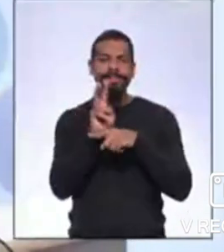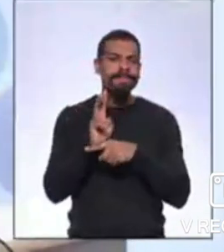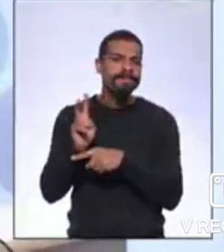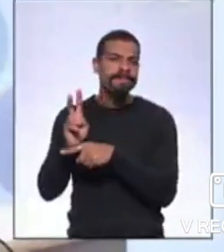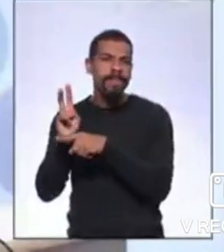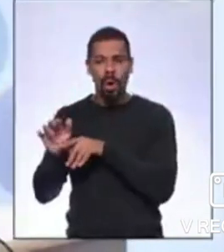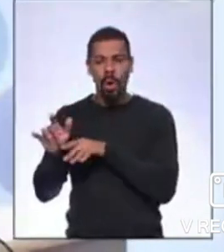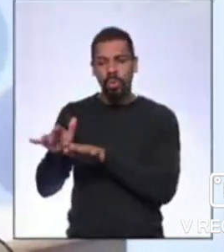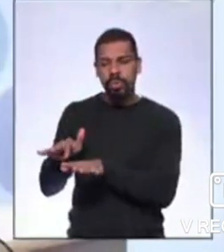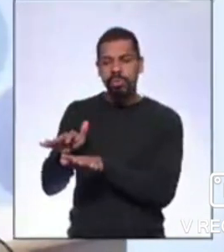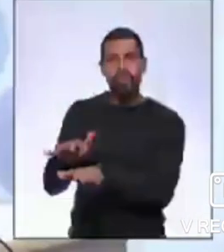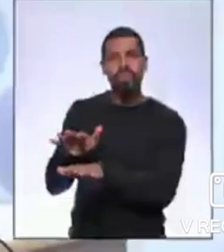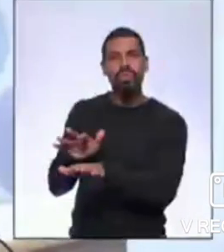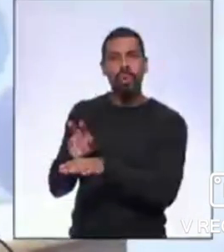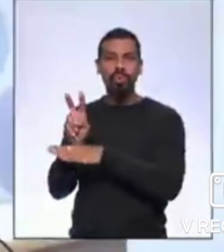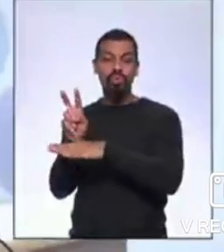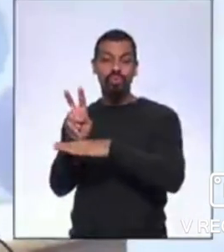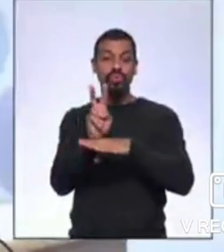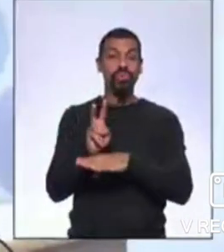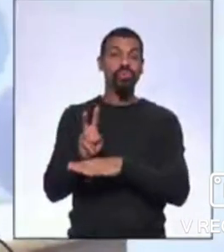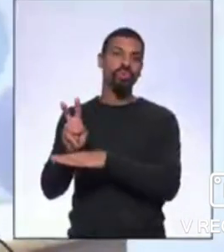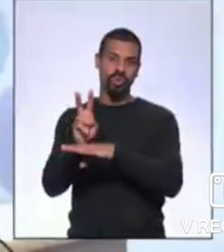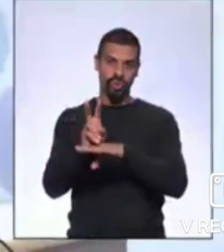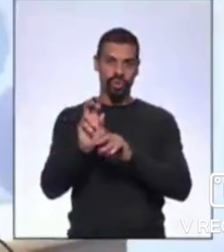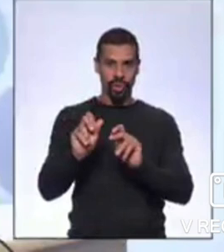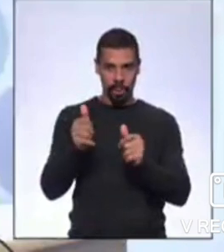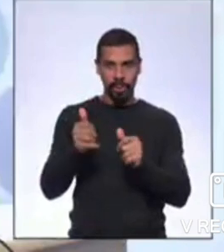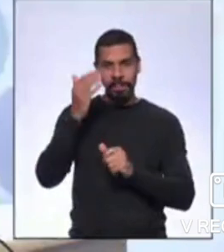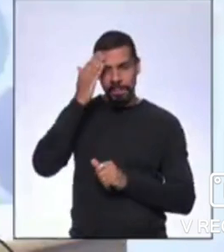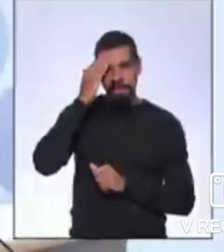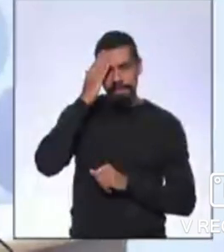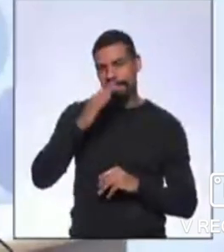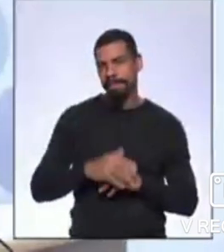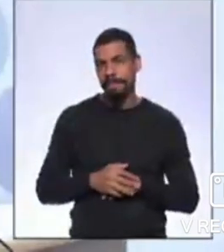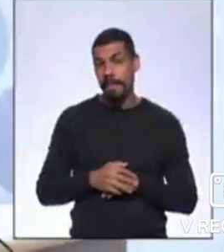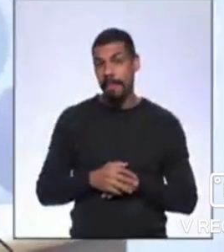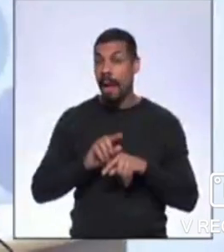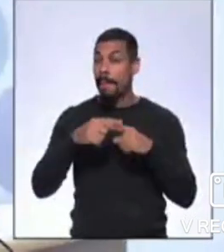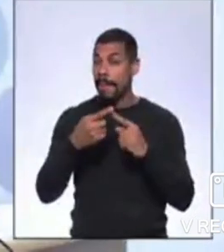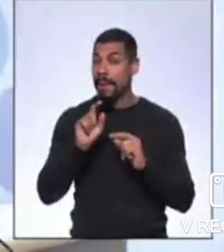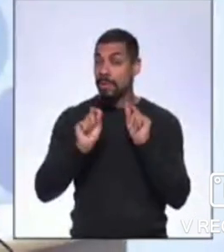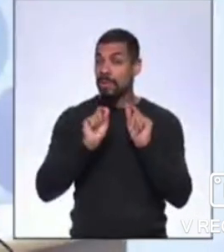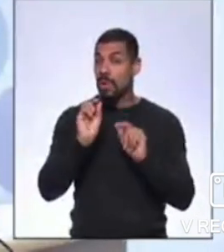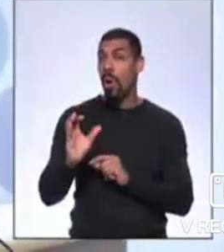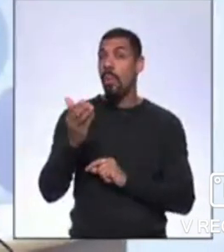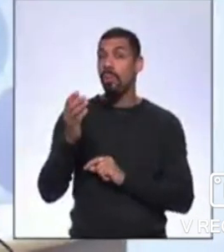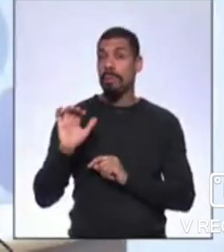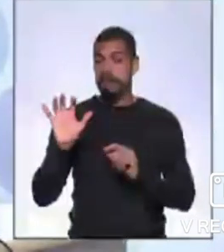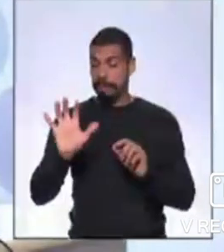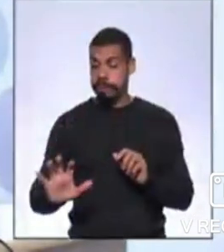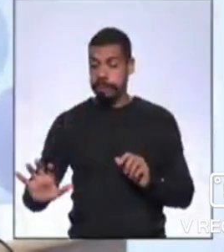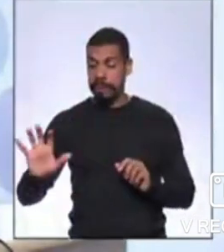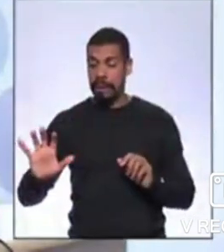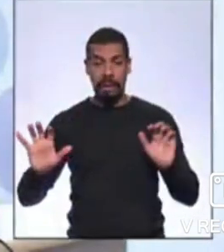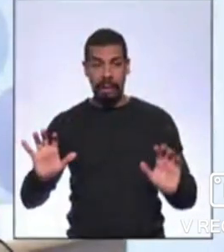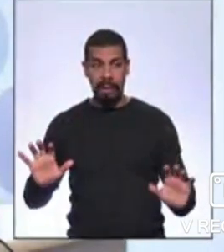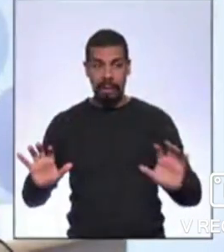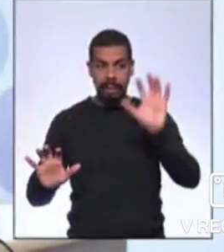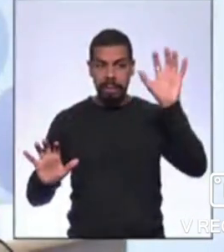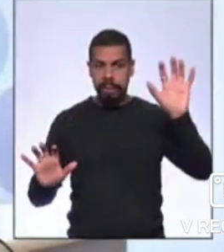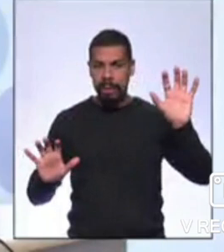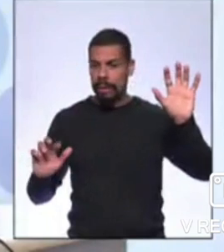os animais que eles... que eles trabalham ali arrebanhando, né? Mas a partir do momento que eles chegam lá na tal da Terra Prometida, eles